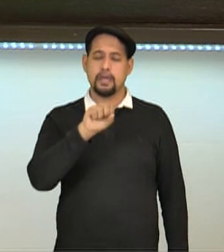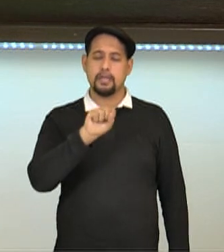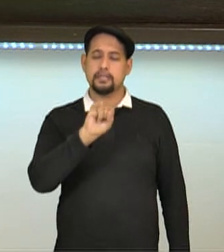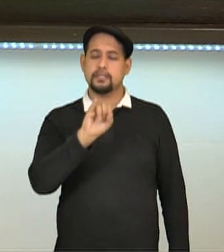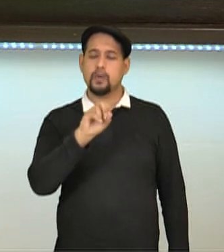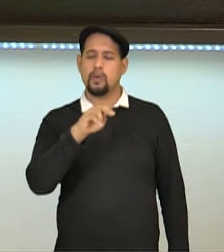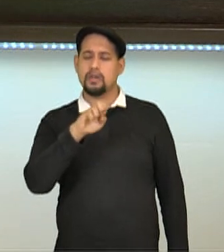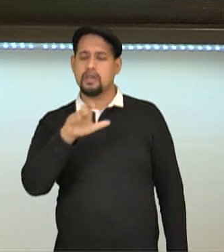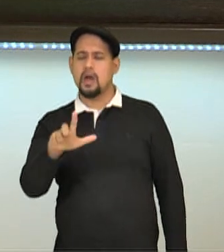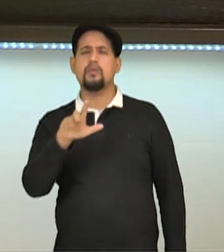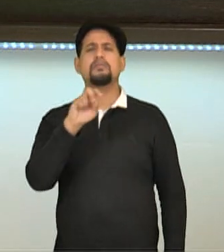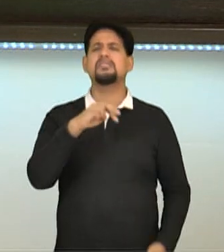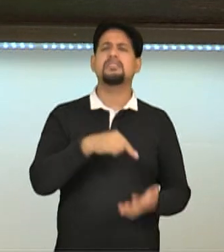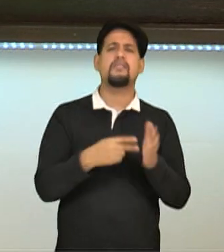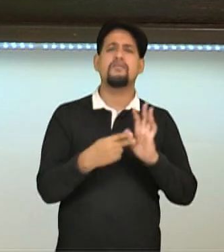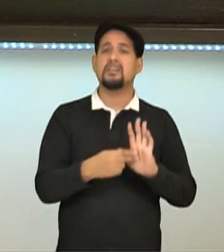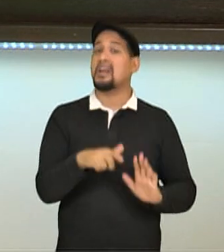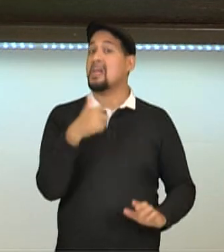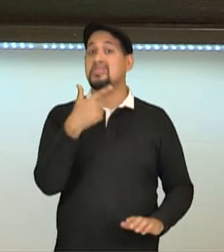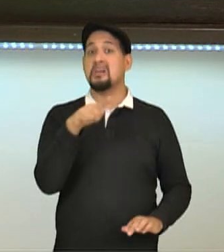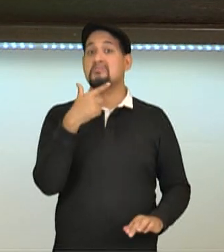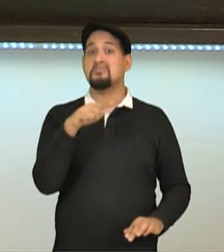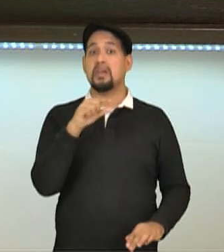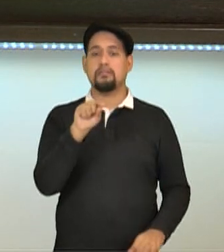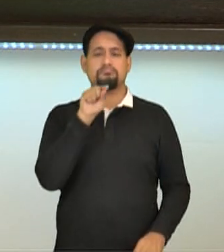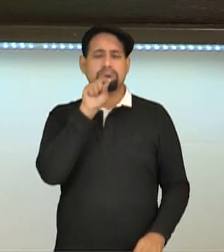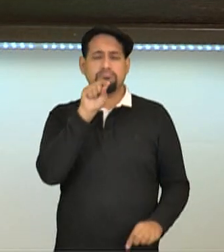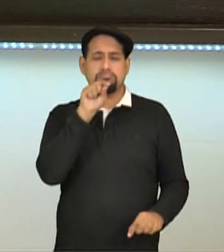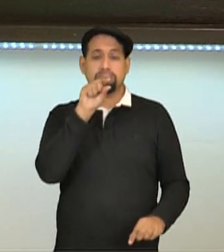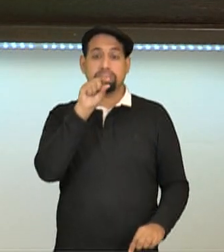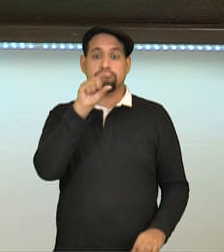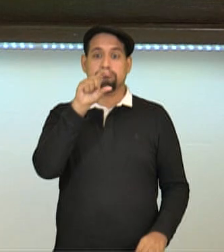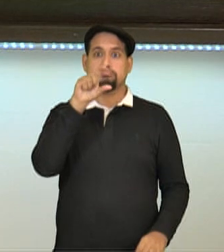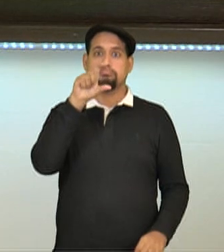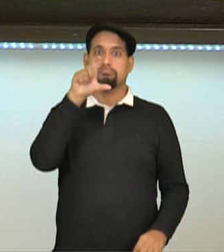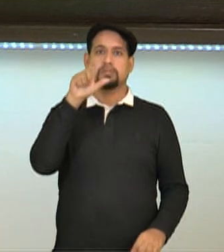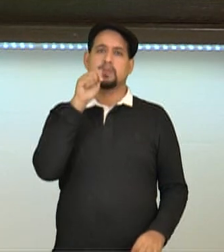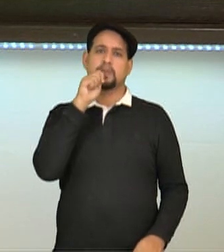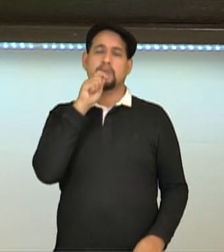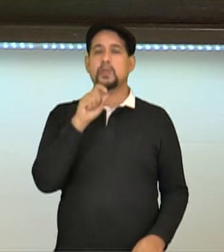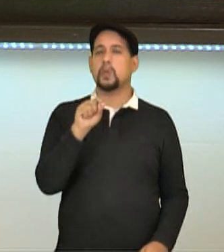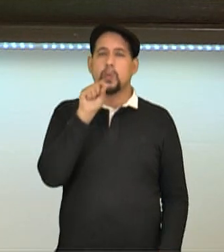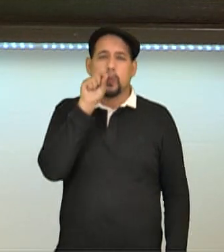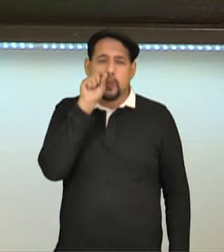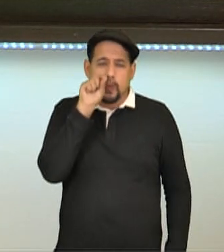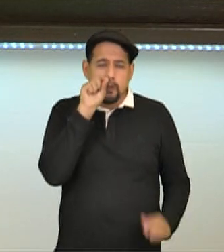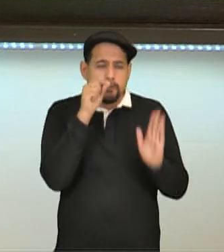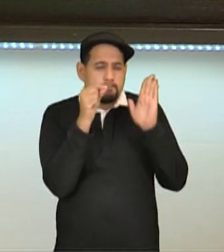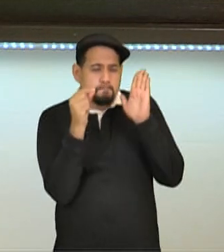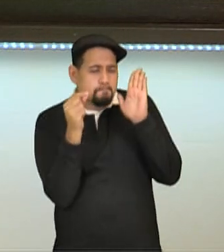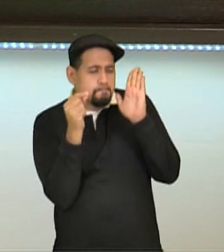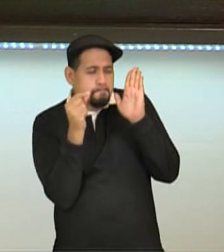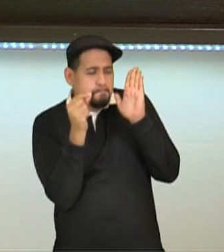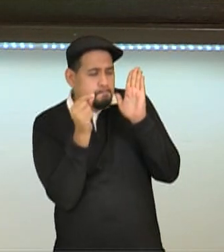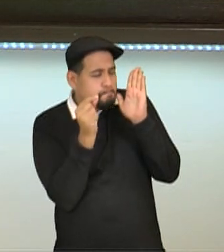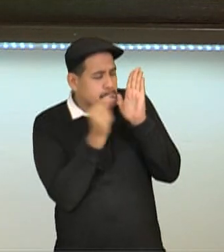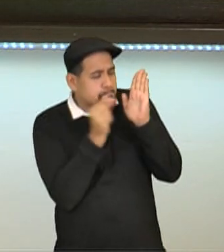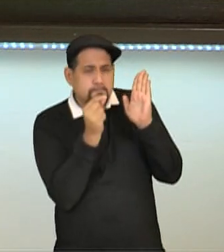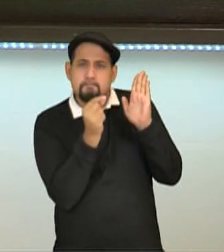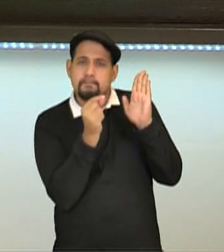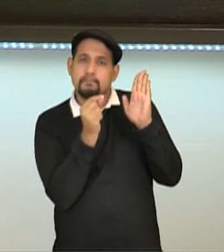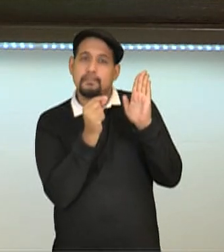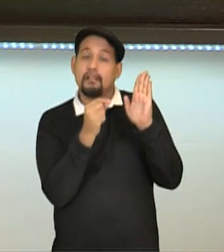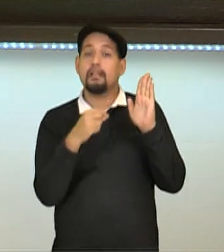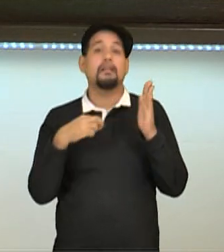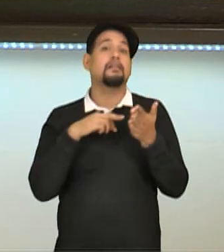tem medida. Então, se eu pegar aqui o lápis de escrita de vocês e fizer uma manchinha assim, ó, no caderno,